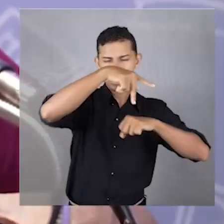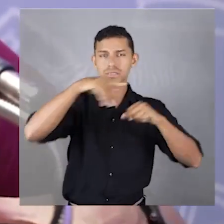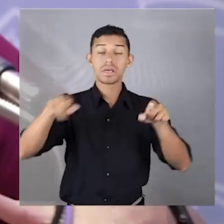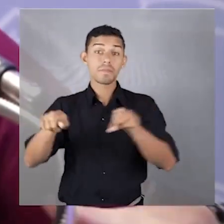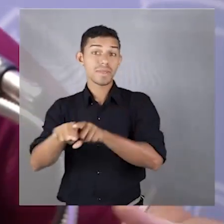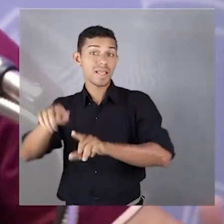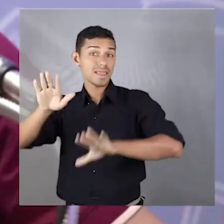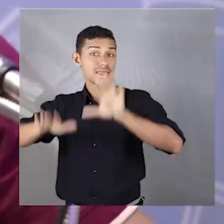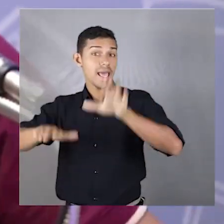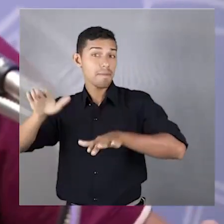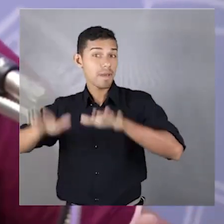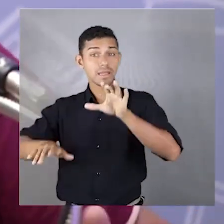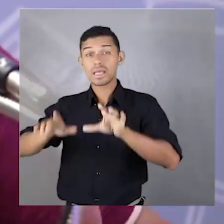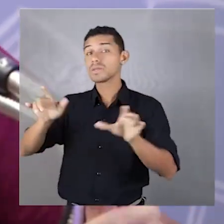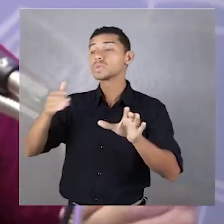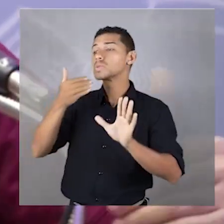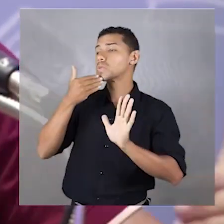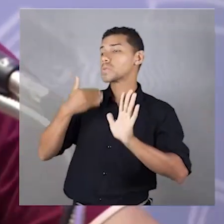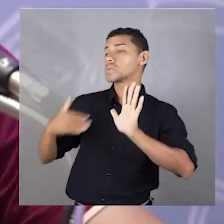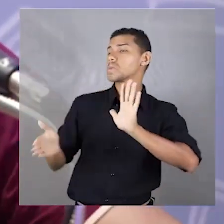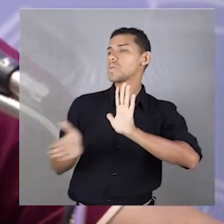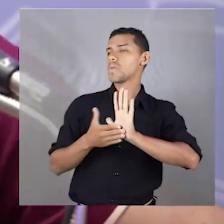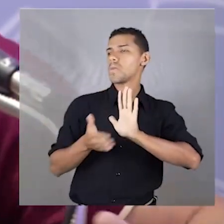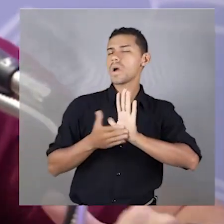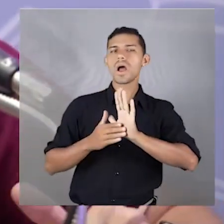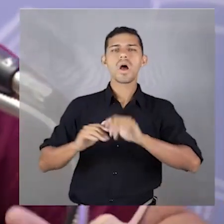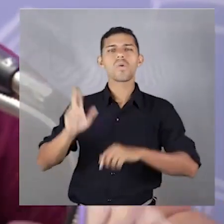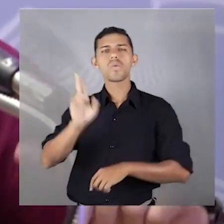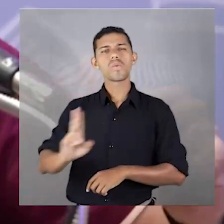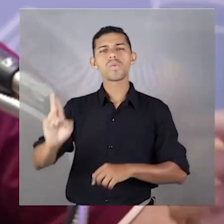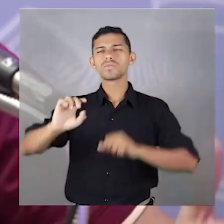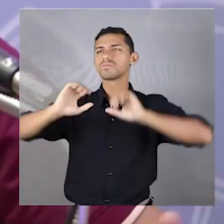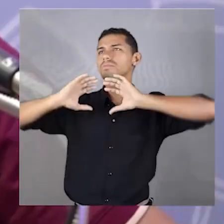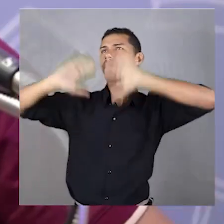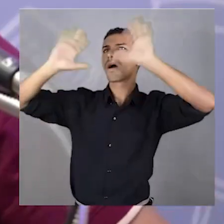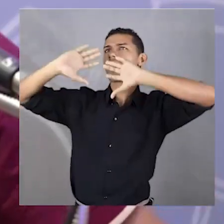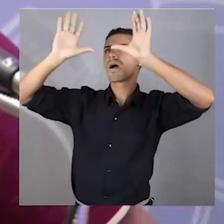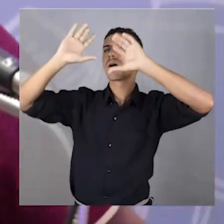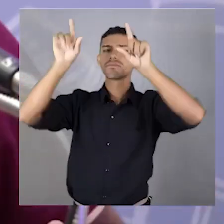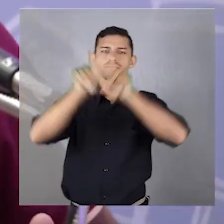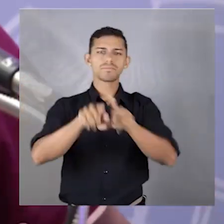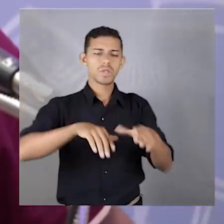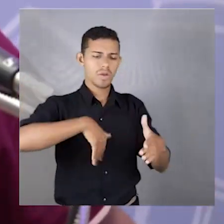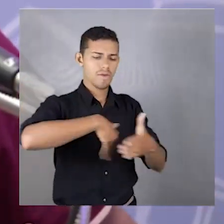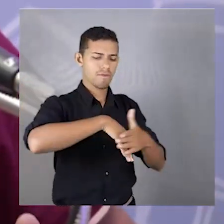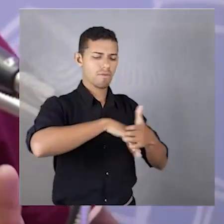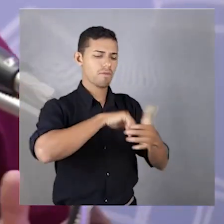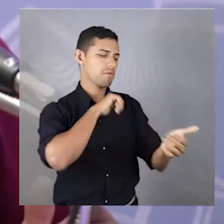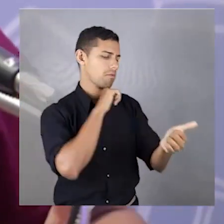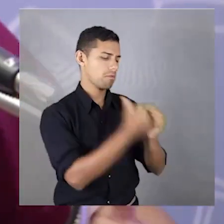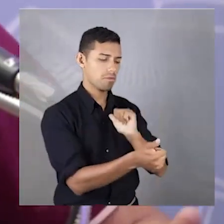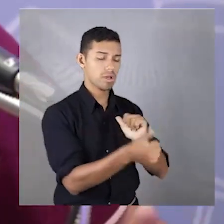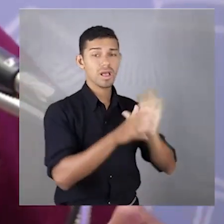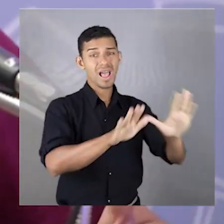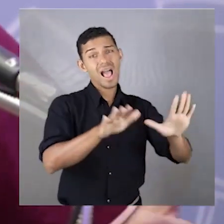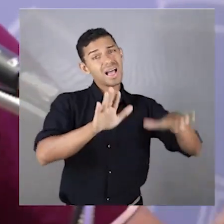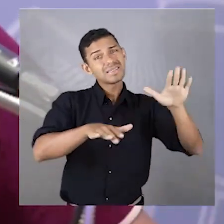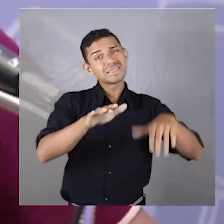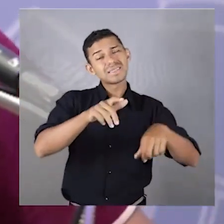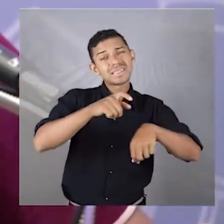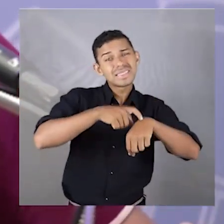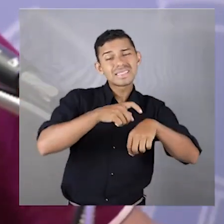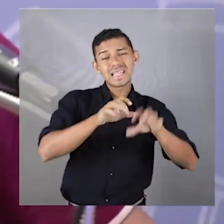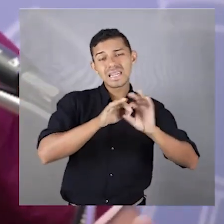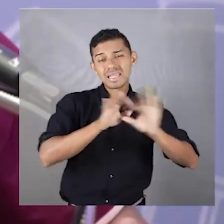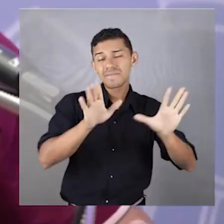Essa utilização das quadras para fazer o uso para o vôlei, para o futebol, para o futsal, nem sempre ele vai ser tão livre por conta da demanda e da